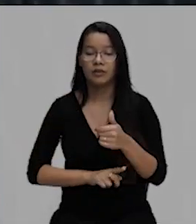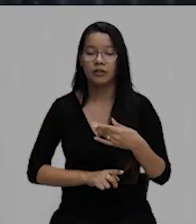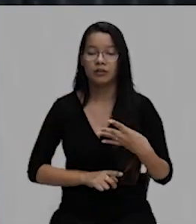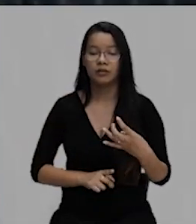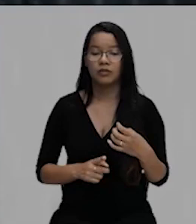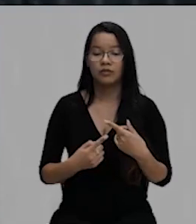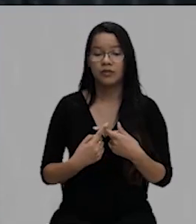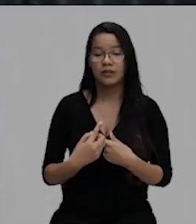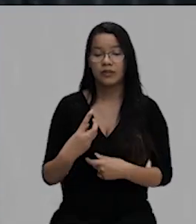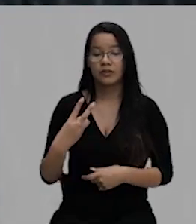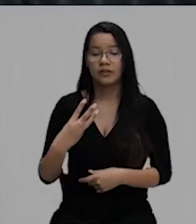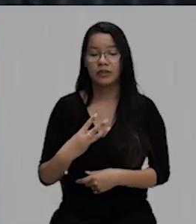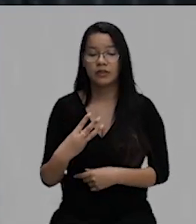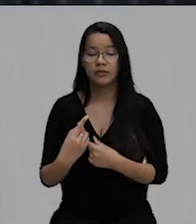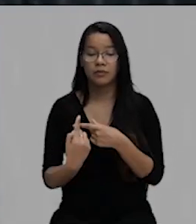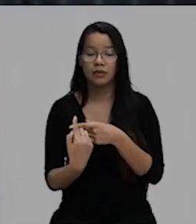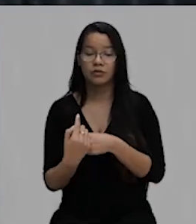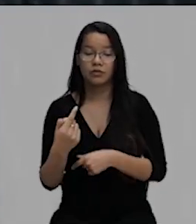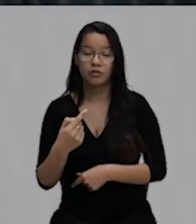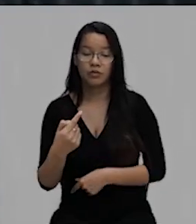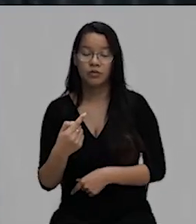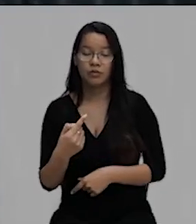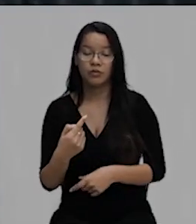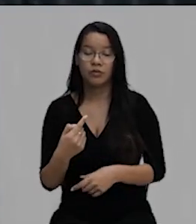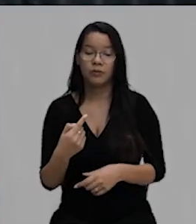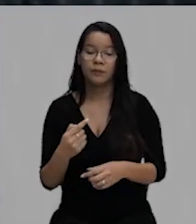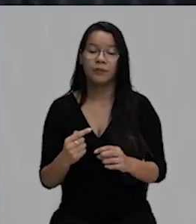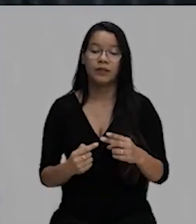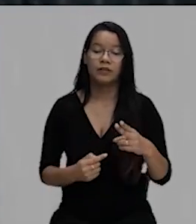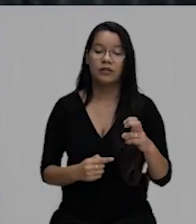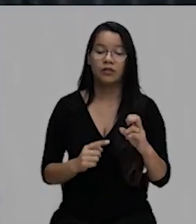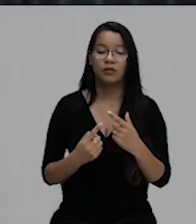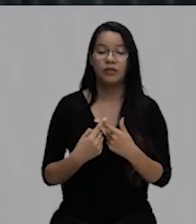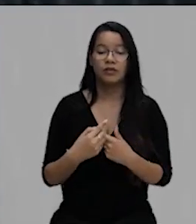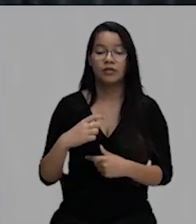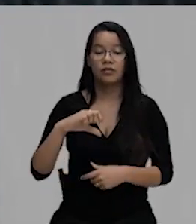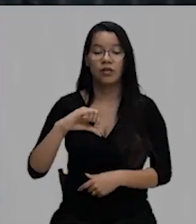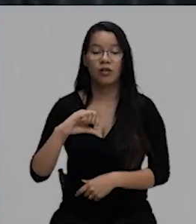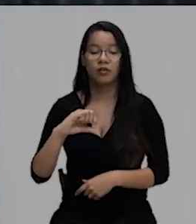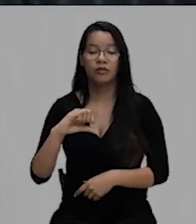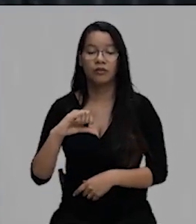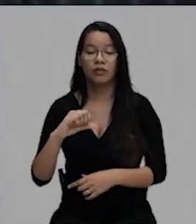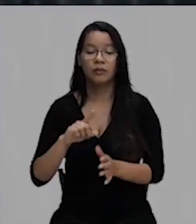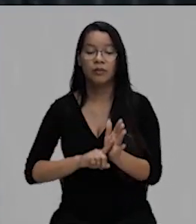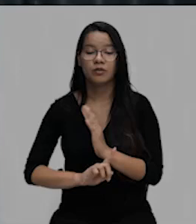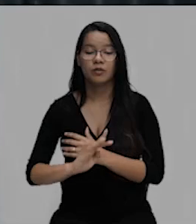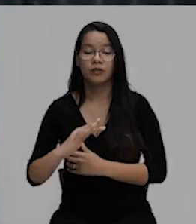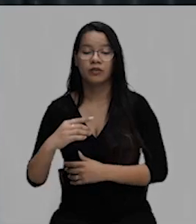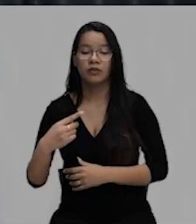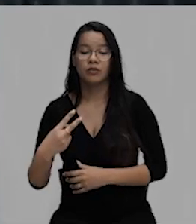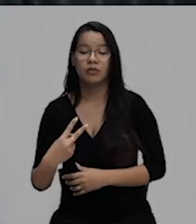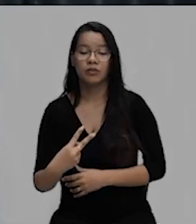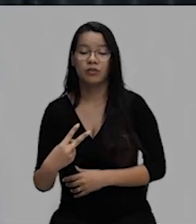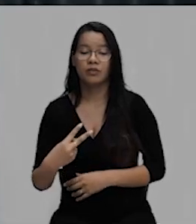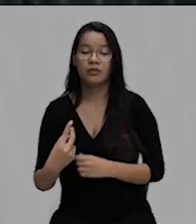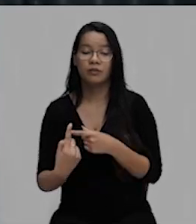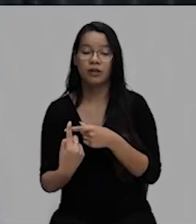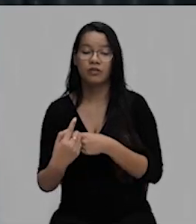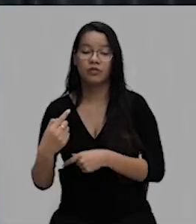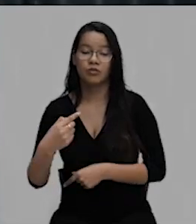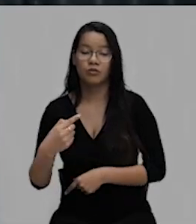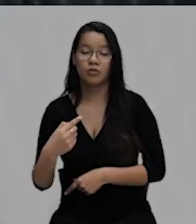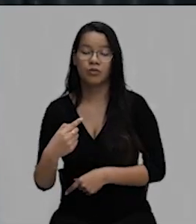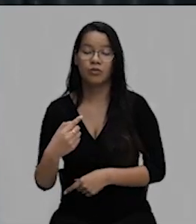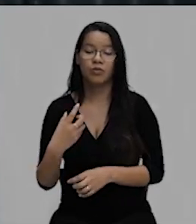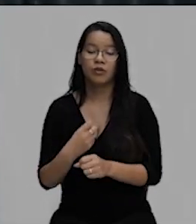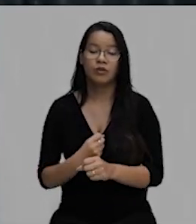14 vezes 3, mais 1. Ou seja, 5 vezes 9, menos 42, mais 1. Isso traz para nós o 45